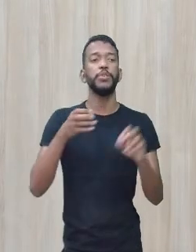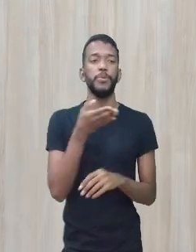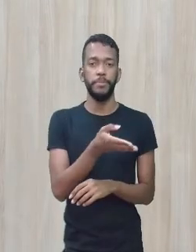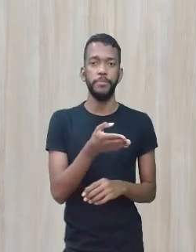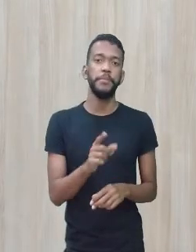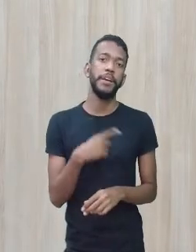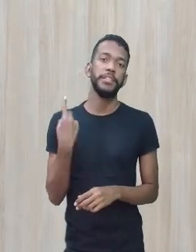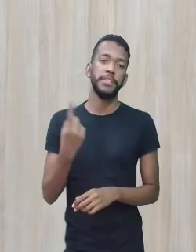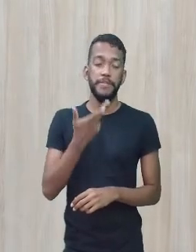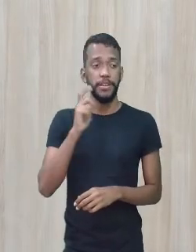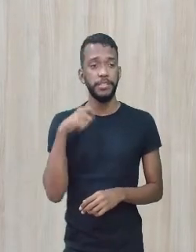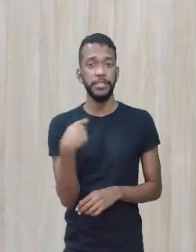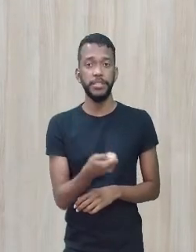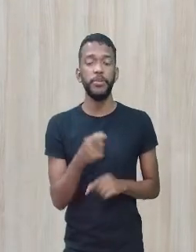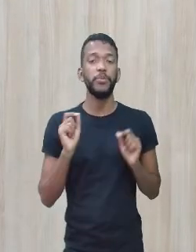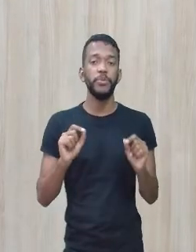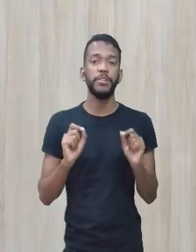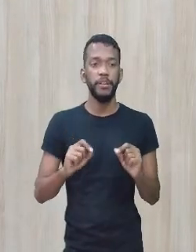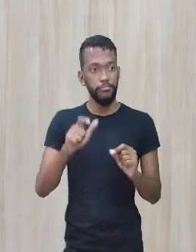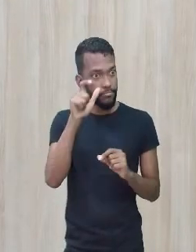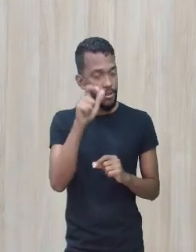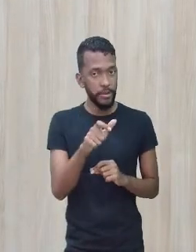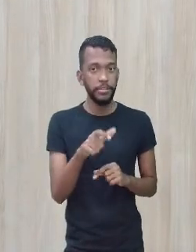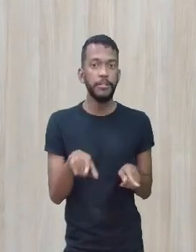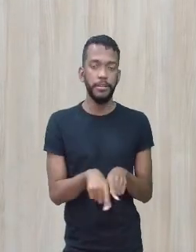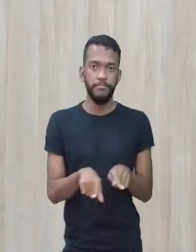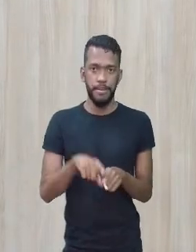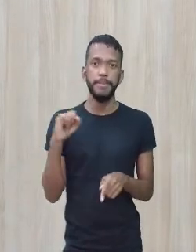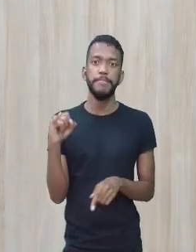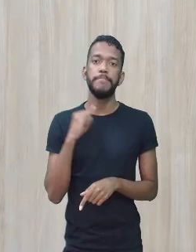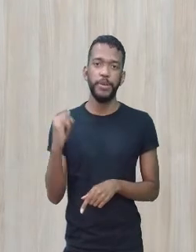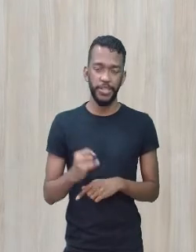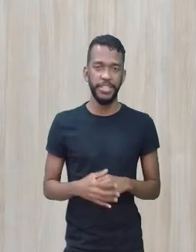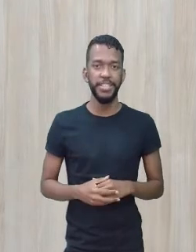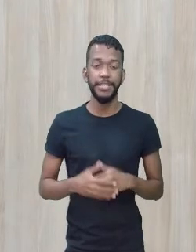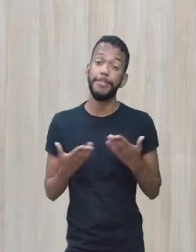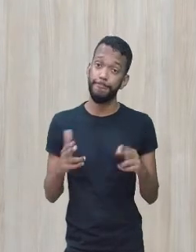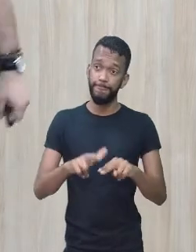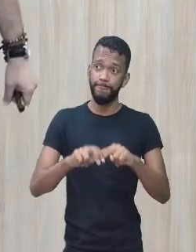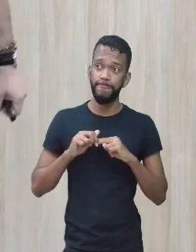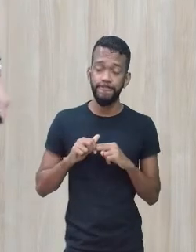Que nós consideramos não somente interessante, mas muito importante. No mais,